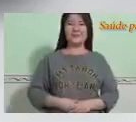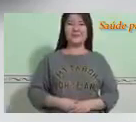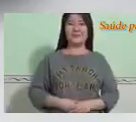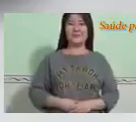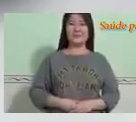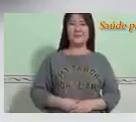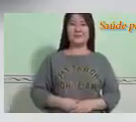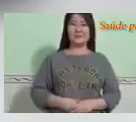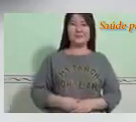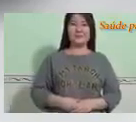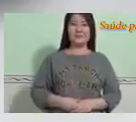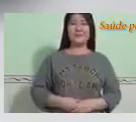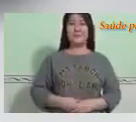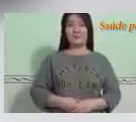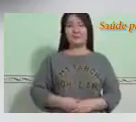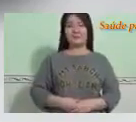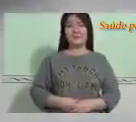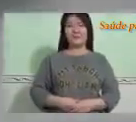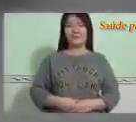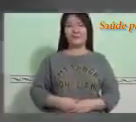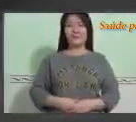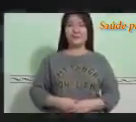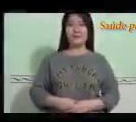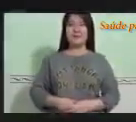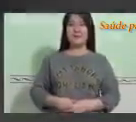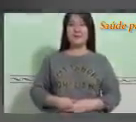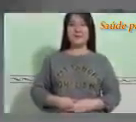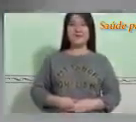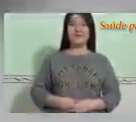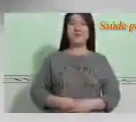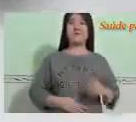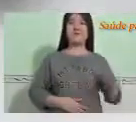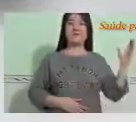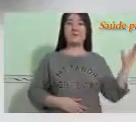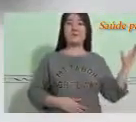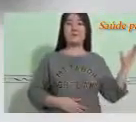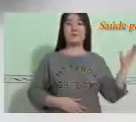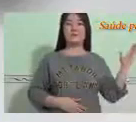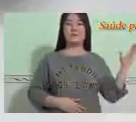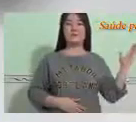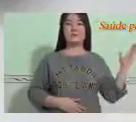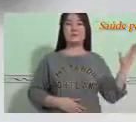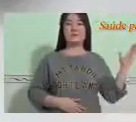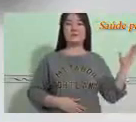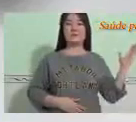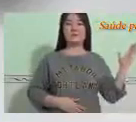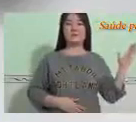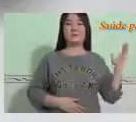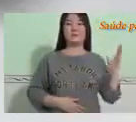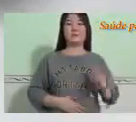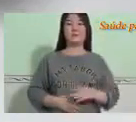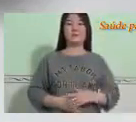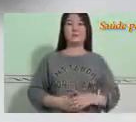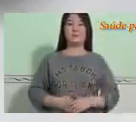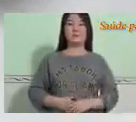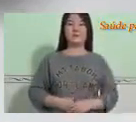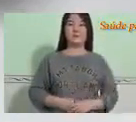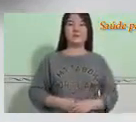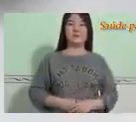por exemplo, sendo recomendado nesses casos que a mulher vá imediatamente para o hospital para que o fique